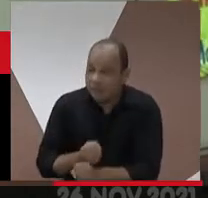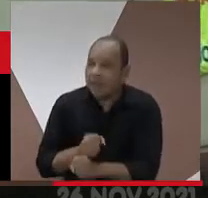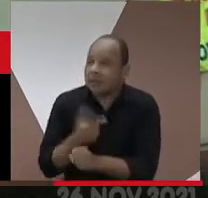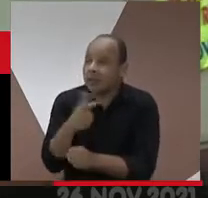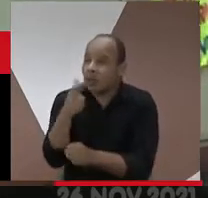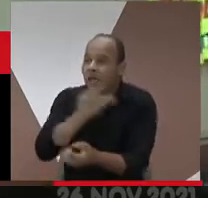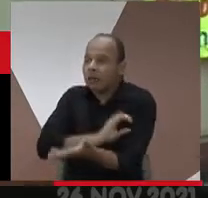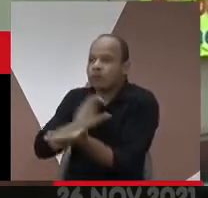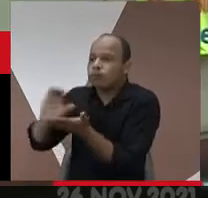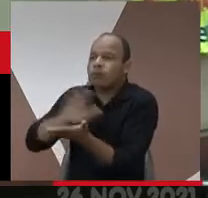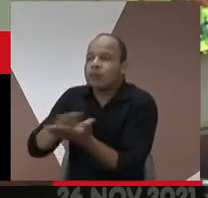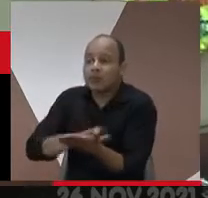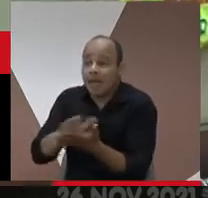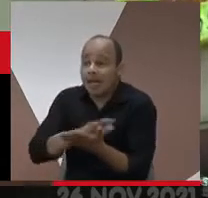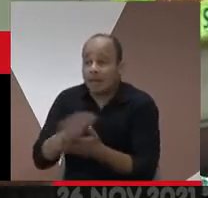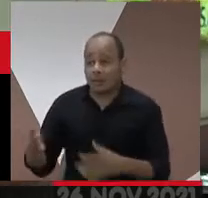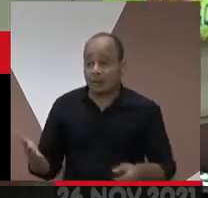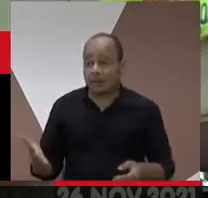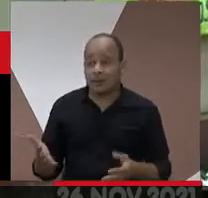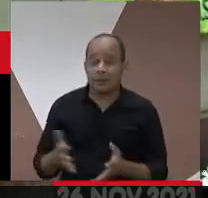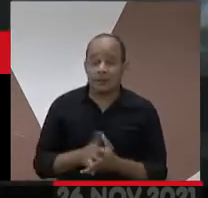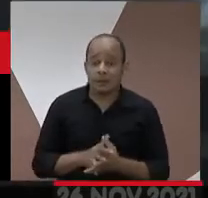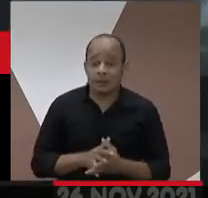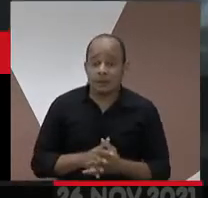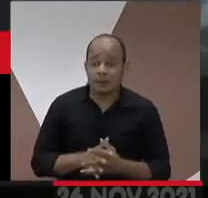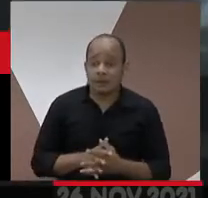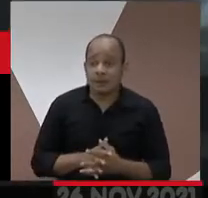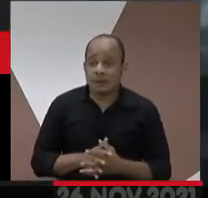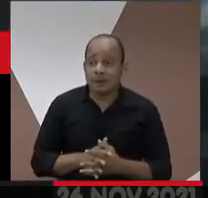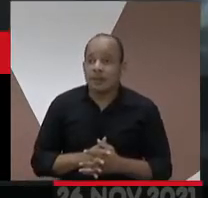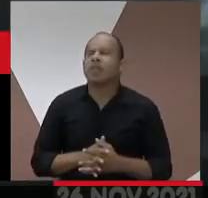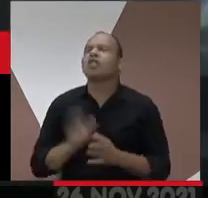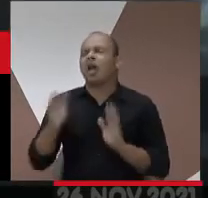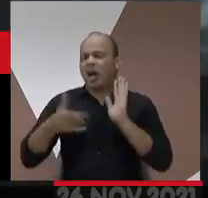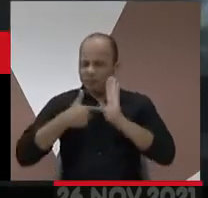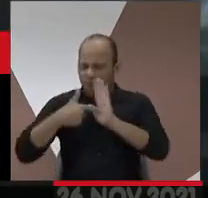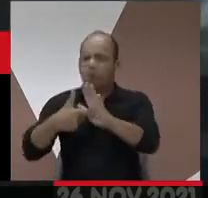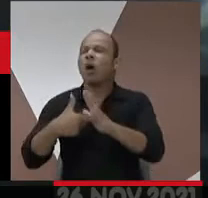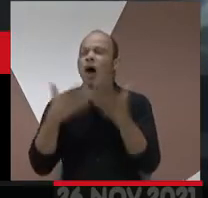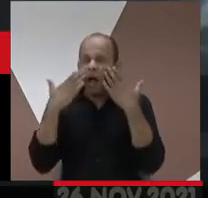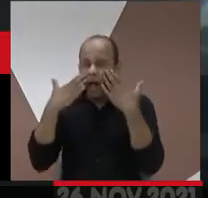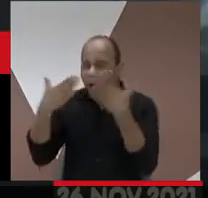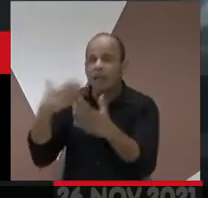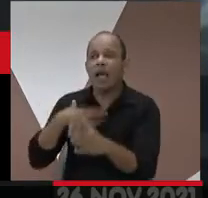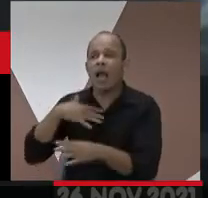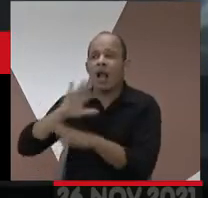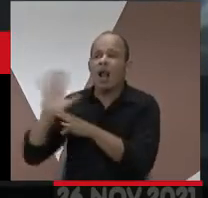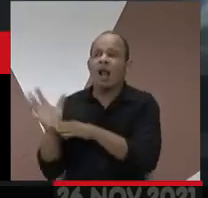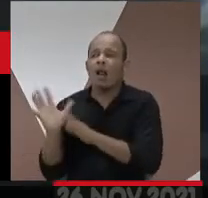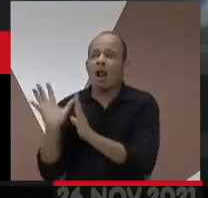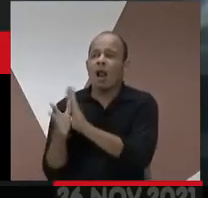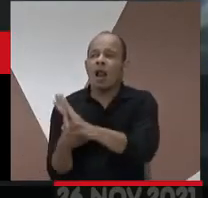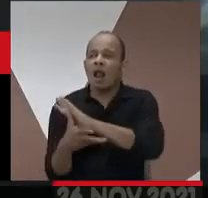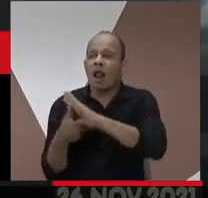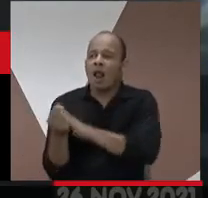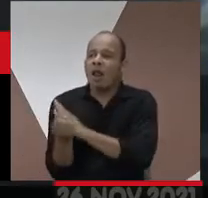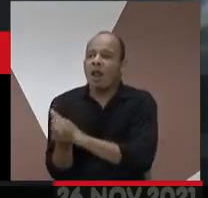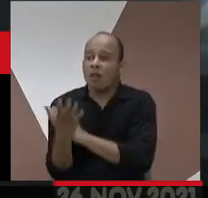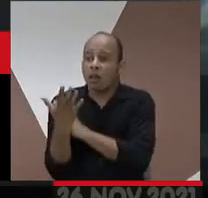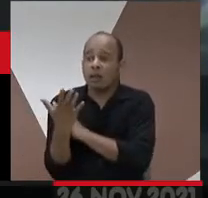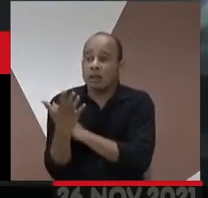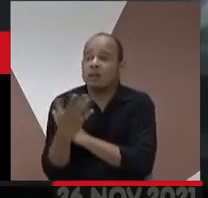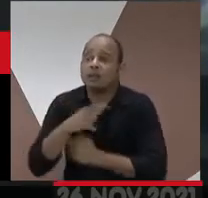Colocamos uma ação contra Andrade Gutierrez, que numa fraude deslavada pretendia 500 milhões do município, o